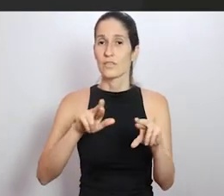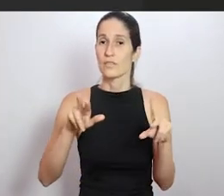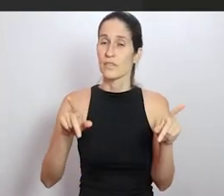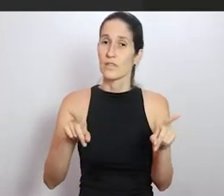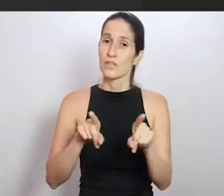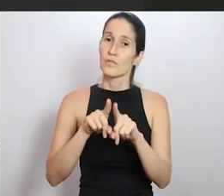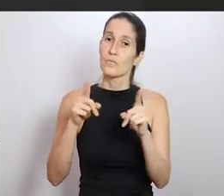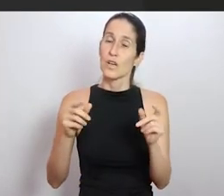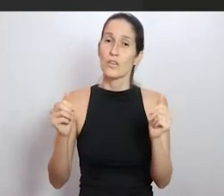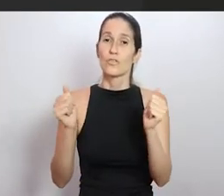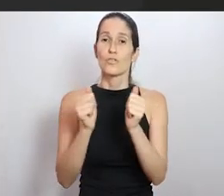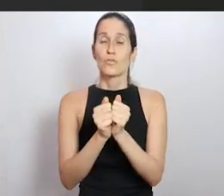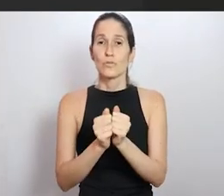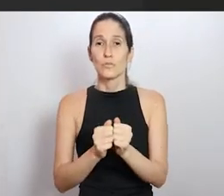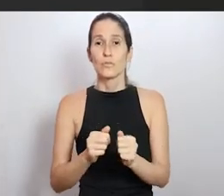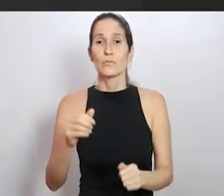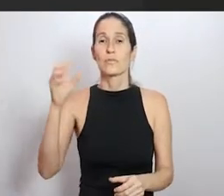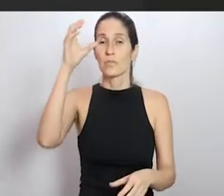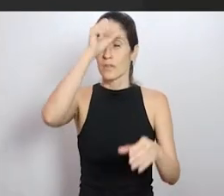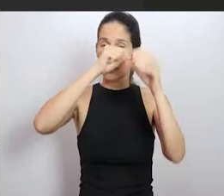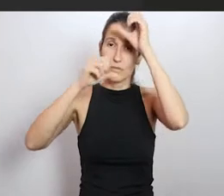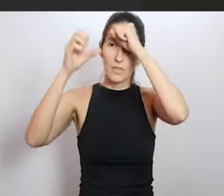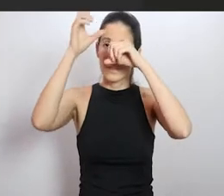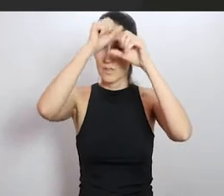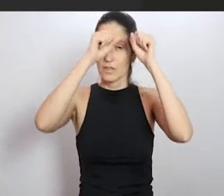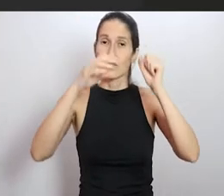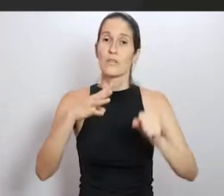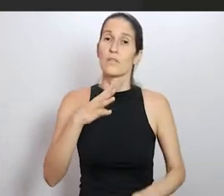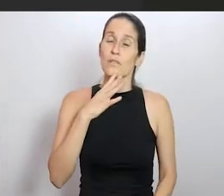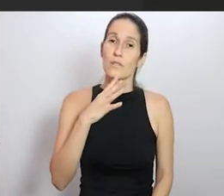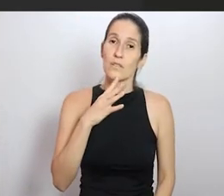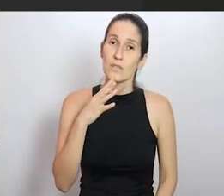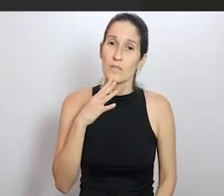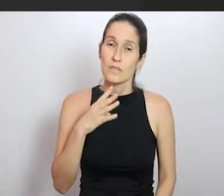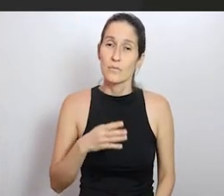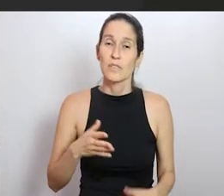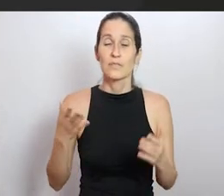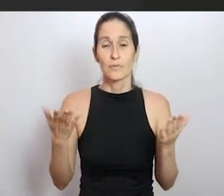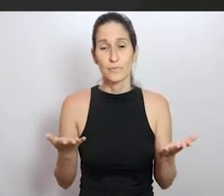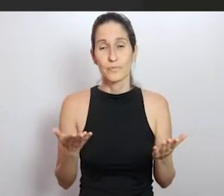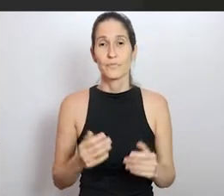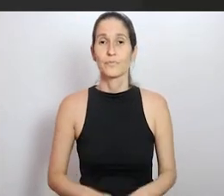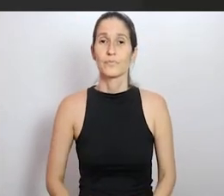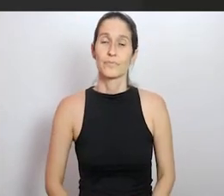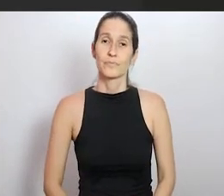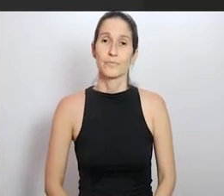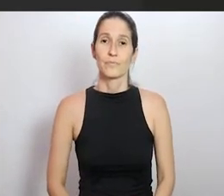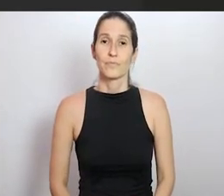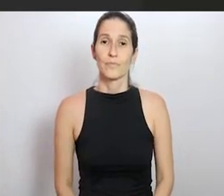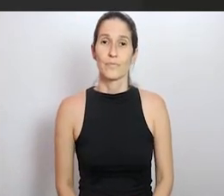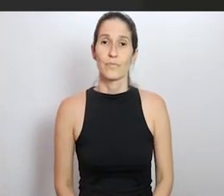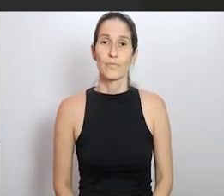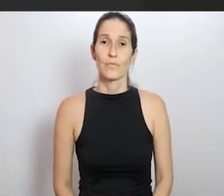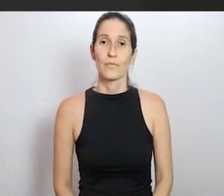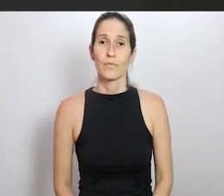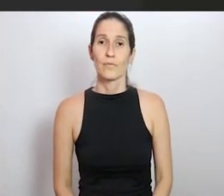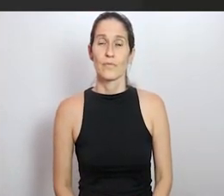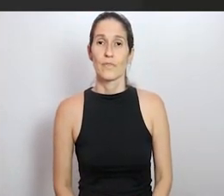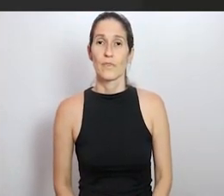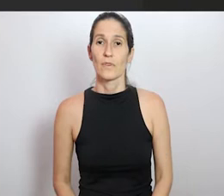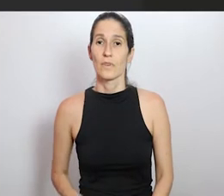espaço, este bocado de aprender, de fazer um bocado desses saberes para controlar.